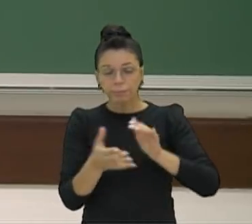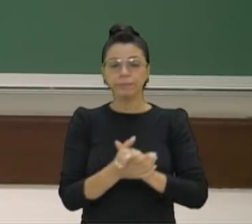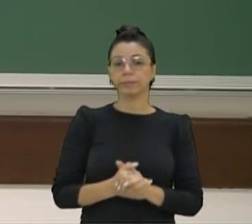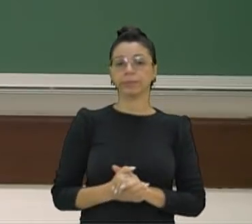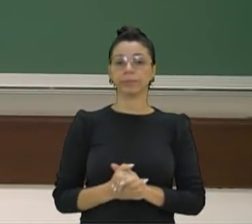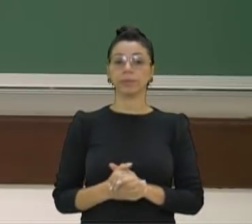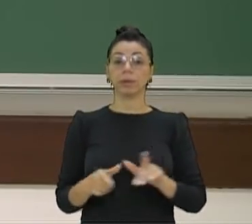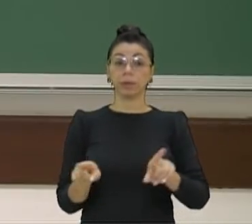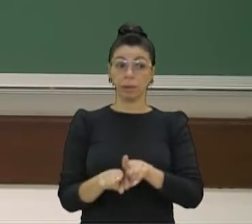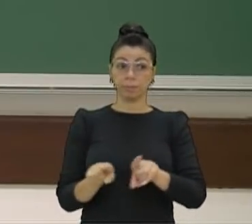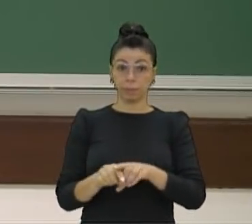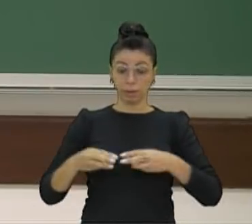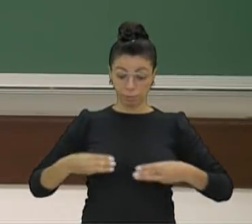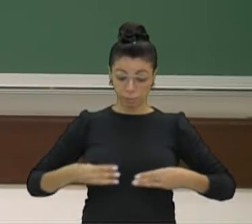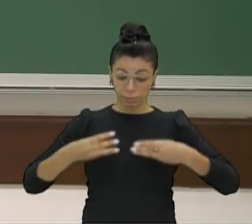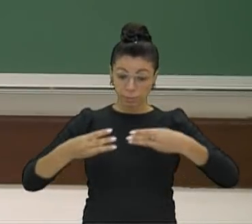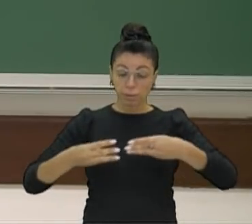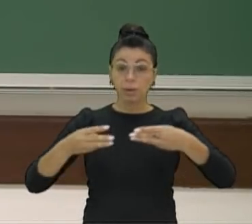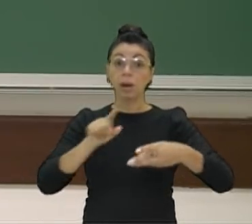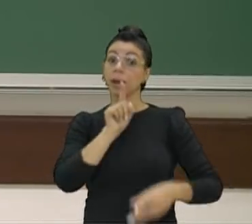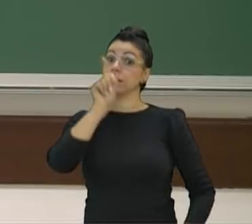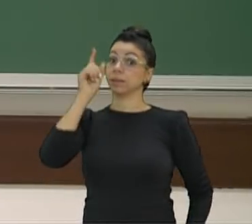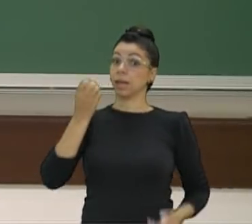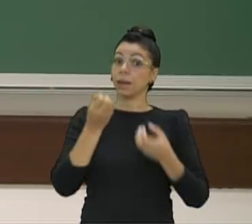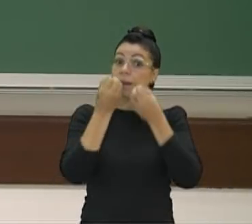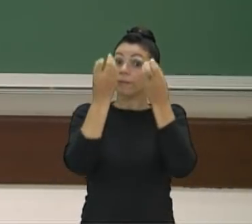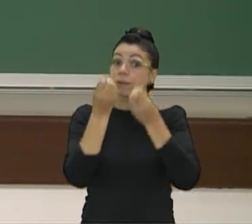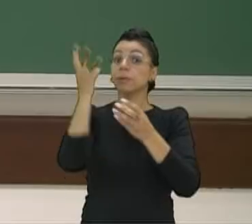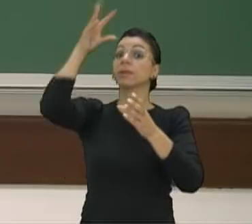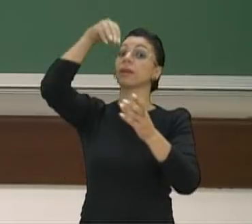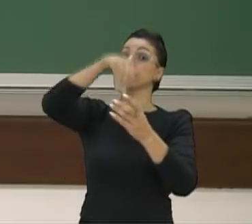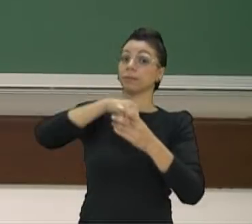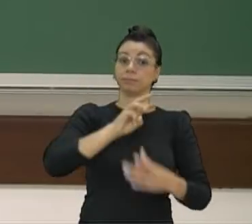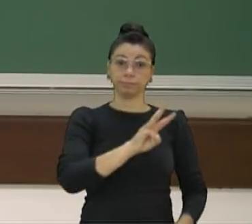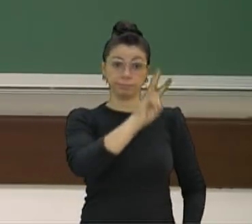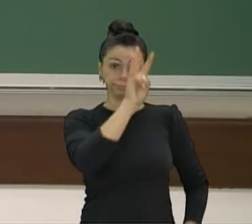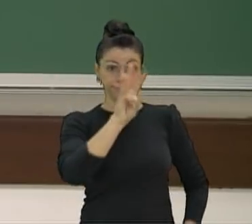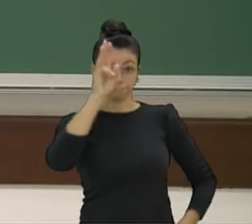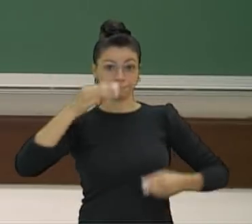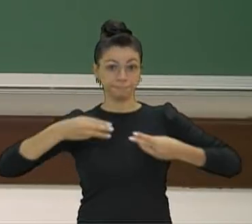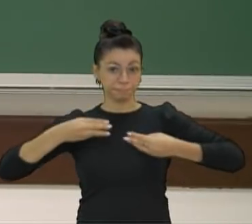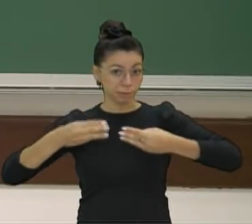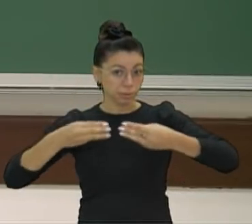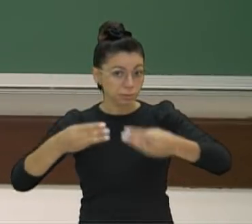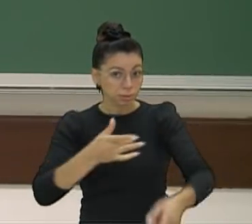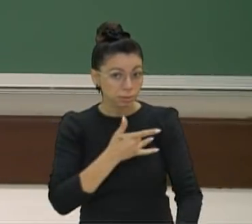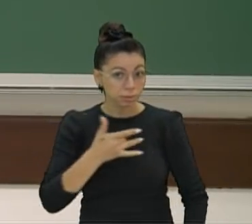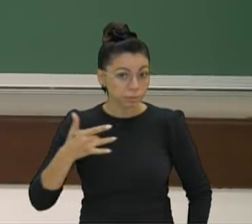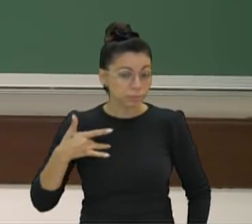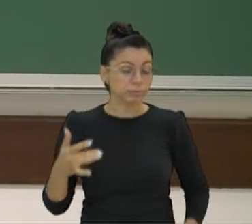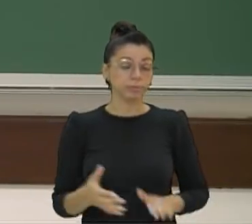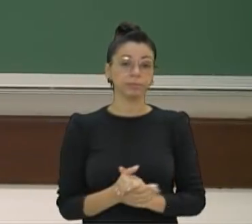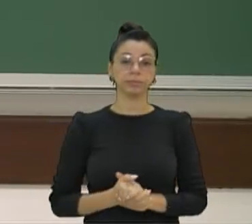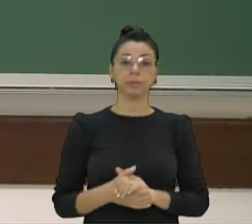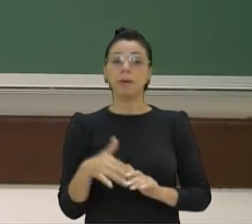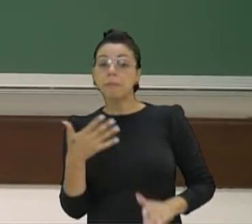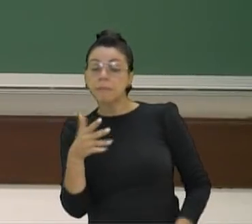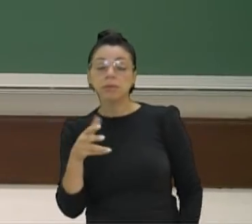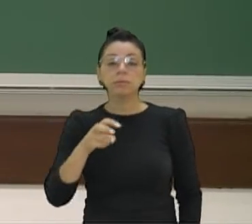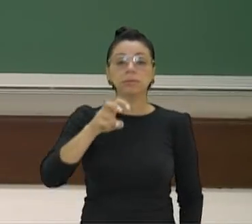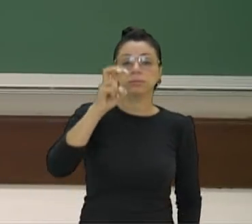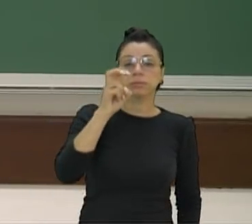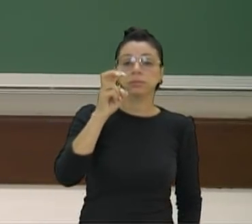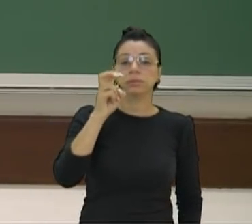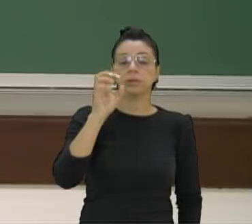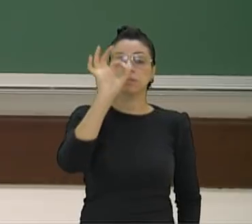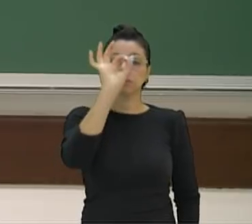da Saúde, tá? Esses dados são todos lá do site do Ministério da Saúde, aproximadamente 5% da